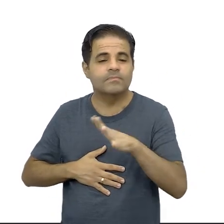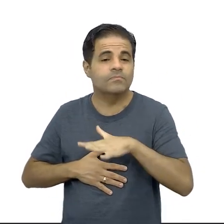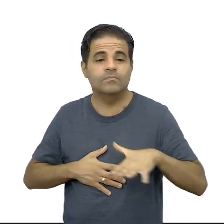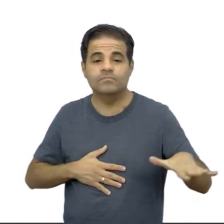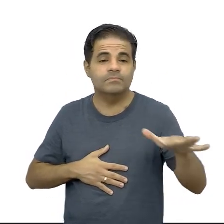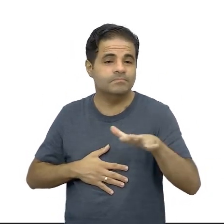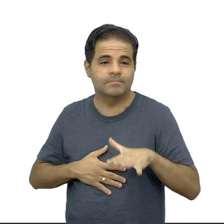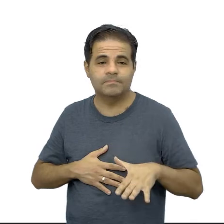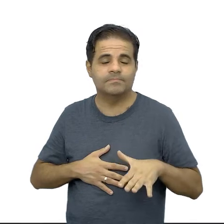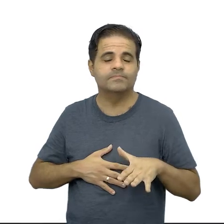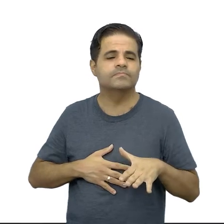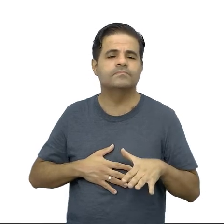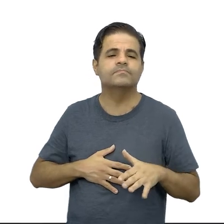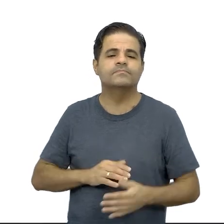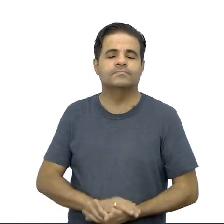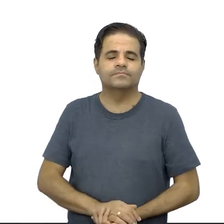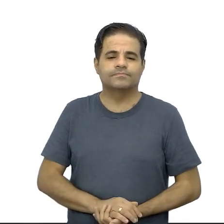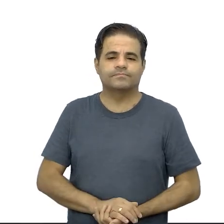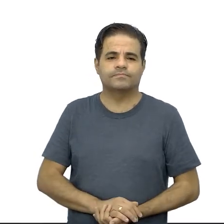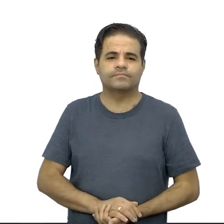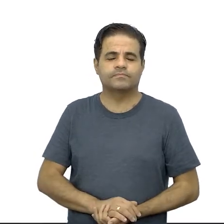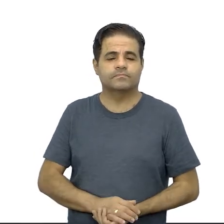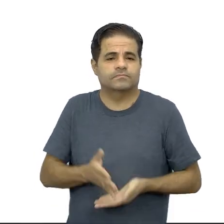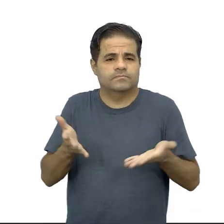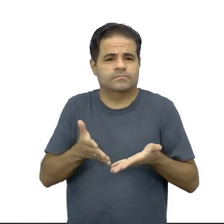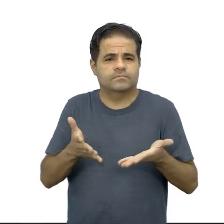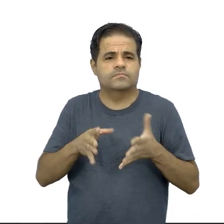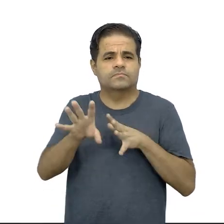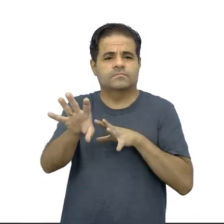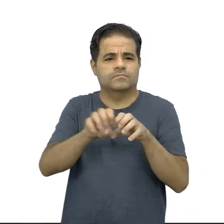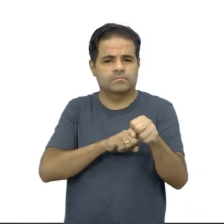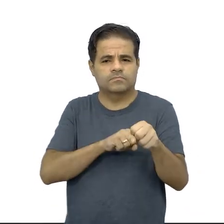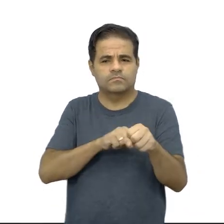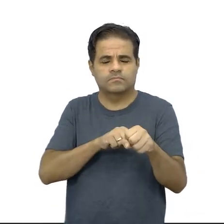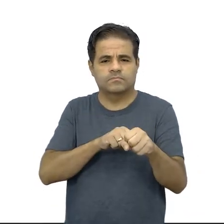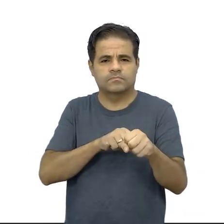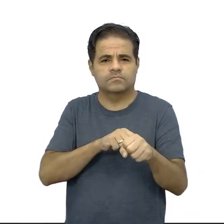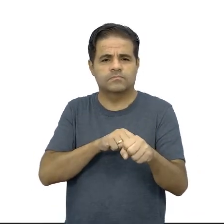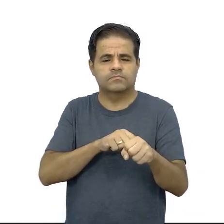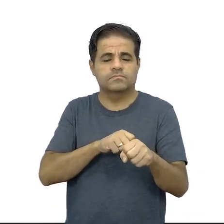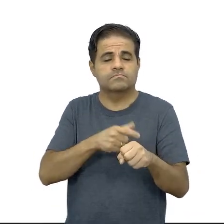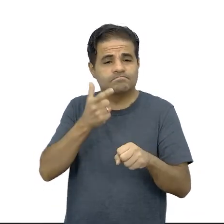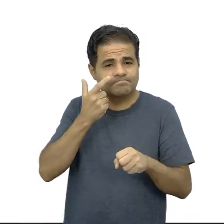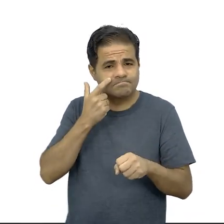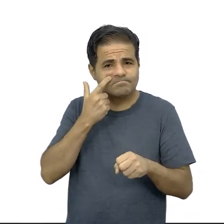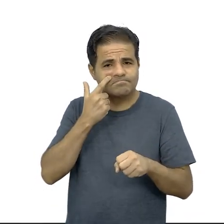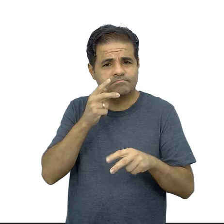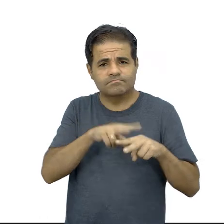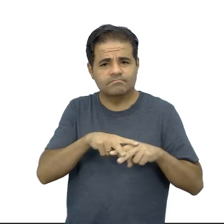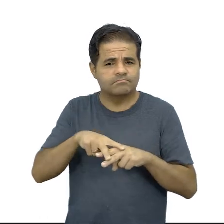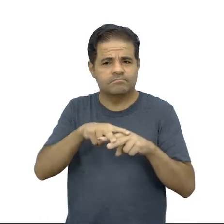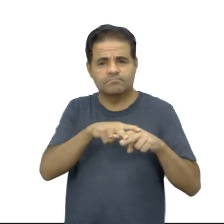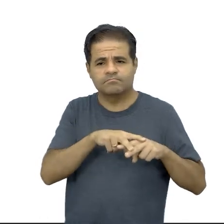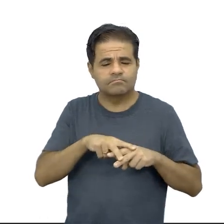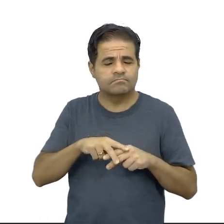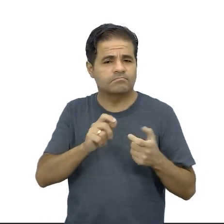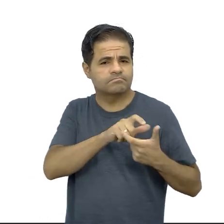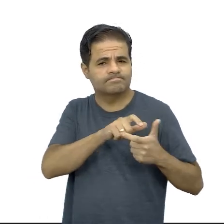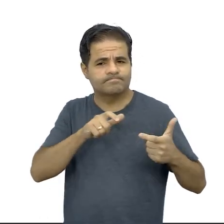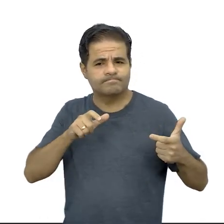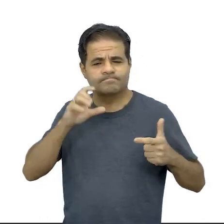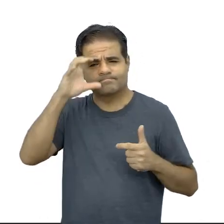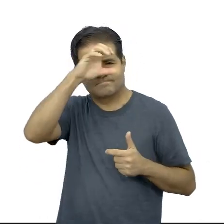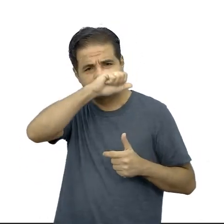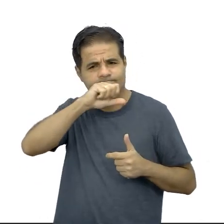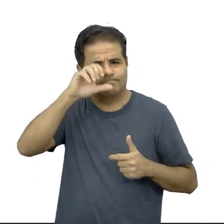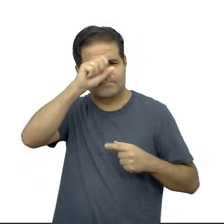Bom, nesta atual formação, nós iremos apenas reaver a estrutura de uma